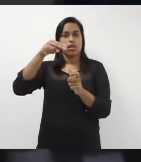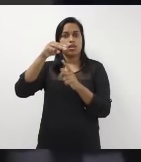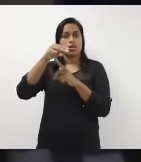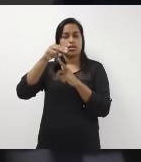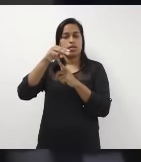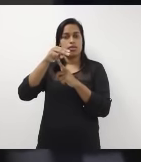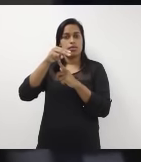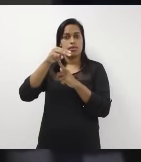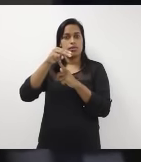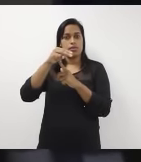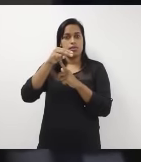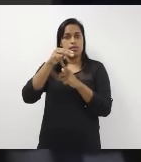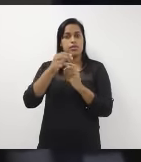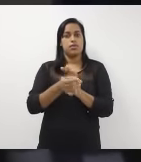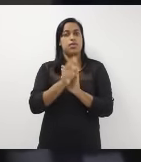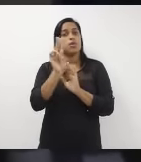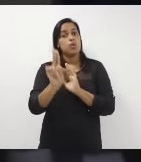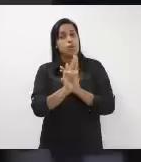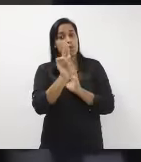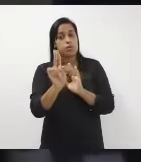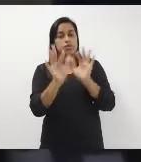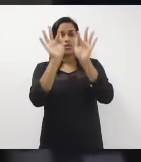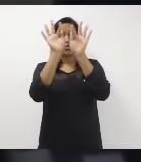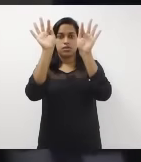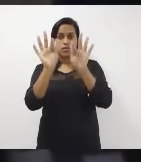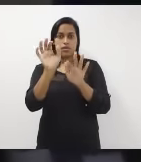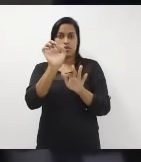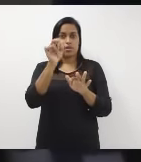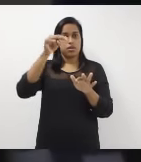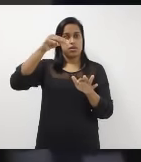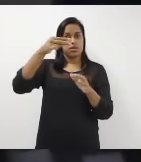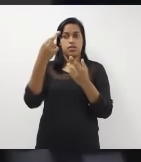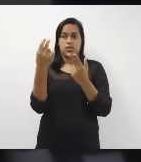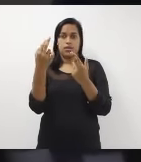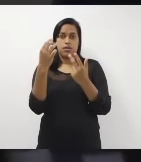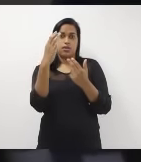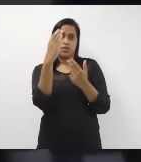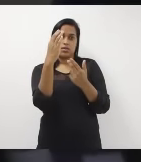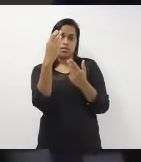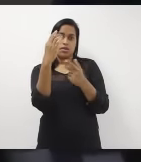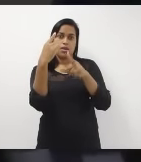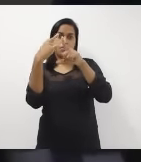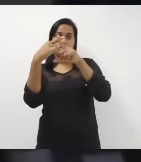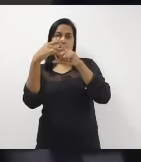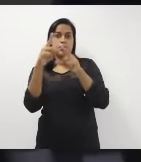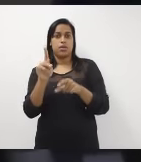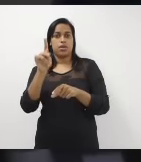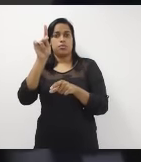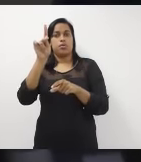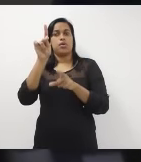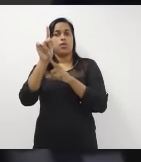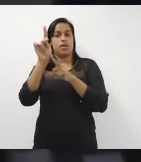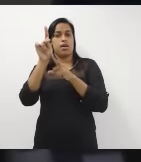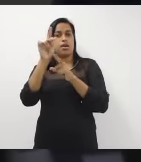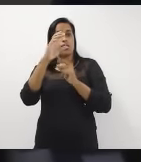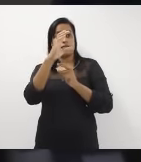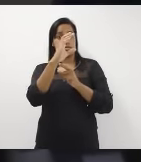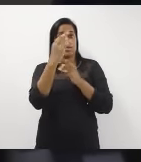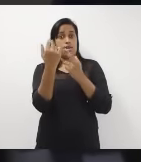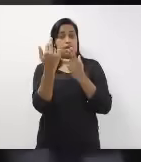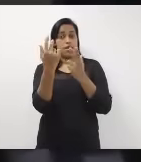Então, utiliza-se a fórmula EM é igual a C multiplicado por K, onde C é